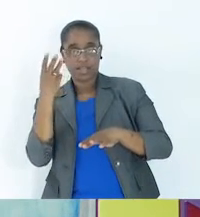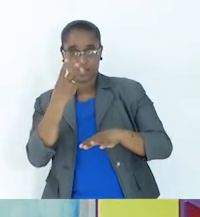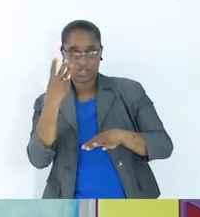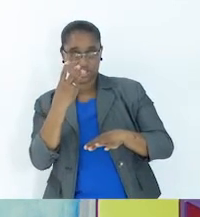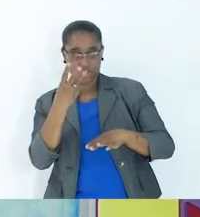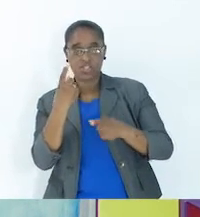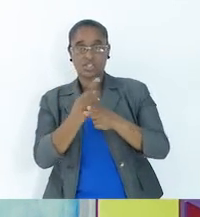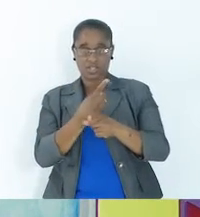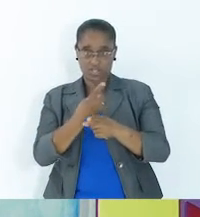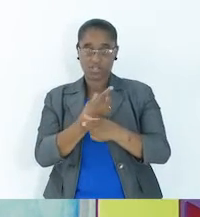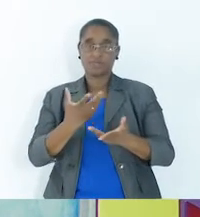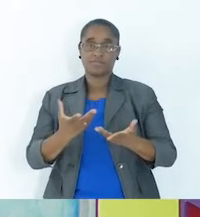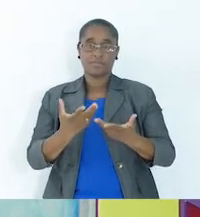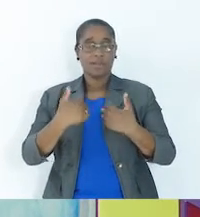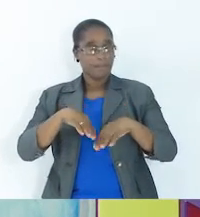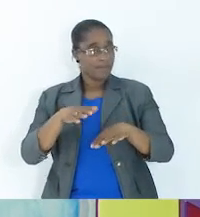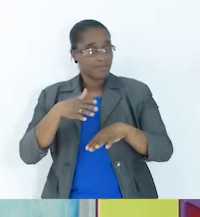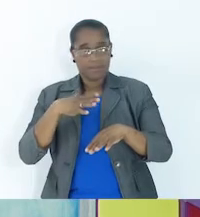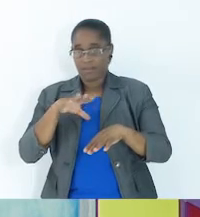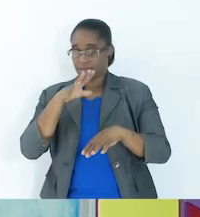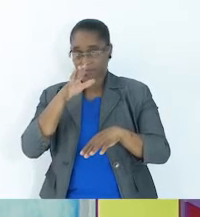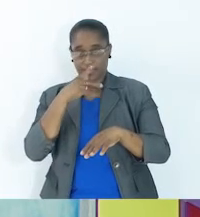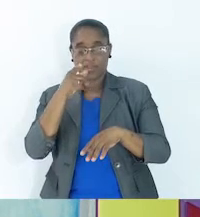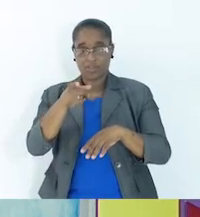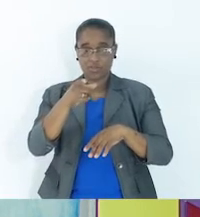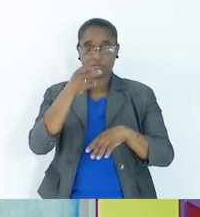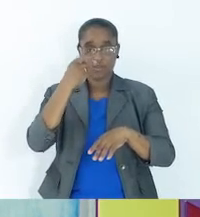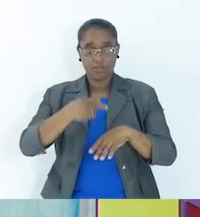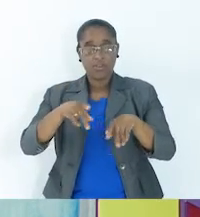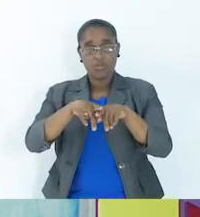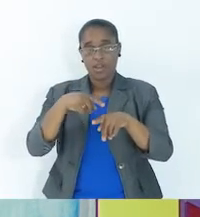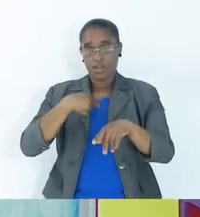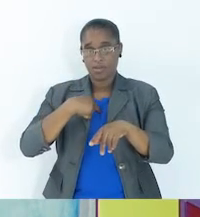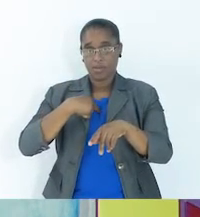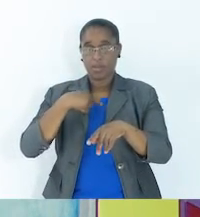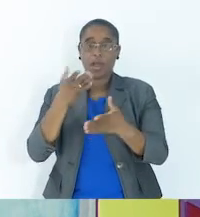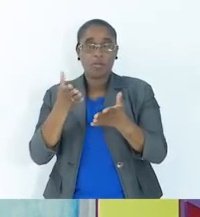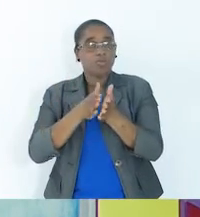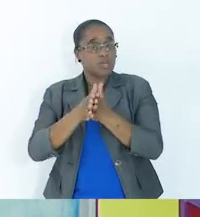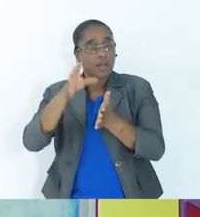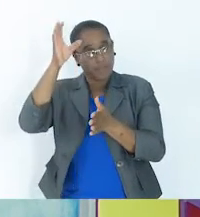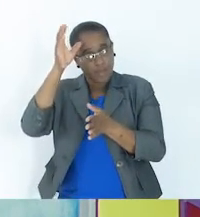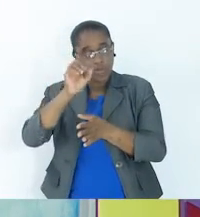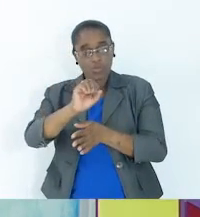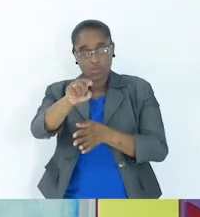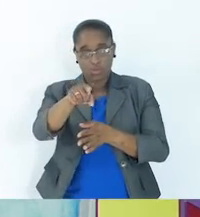três características, mas não quer dizer que tu tens que ficar igual a mim. Não. Usa a tua competência. Vá à